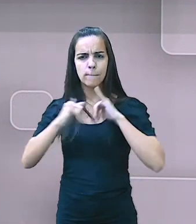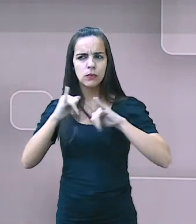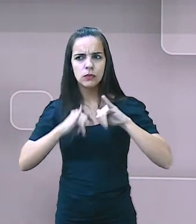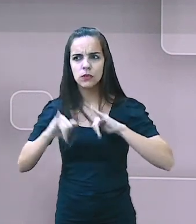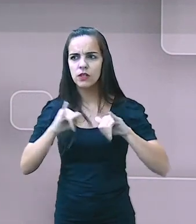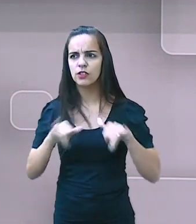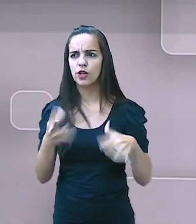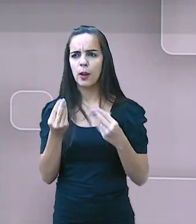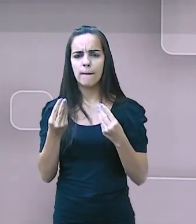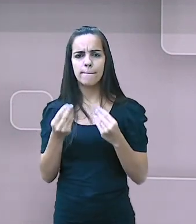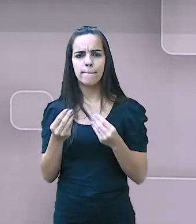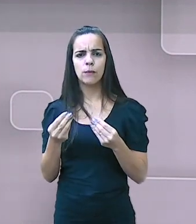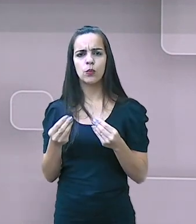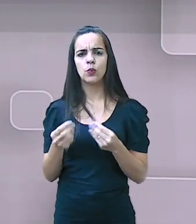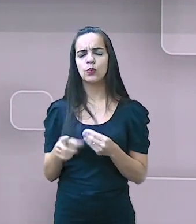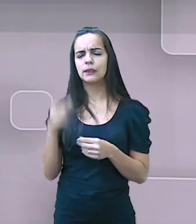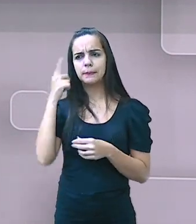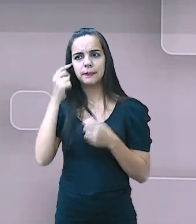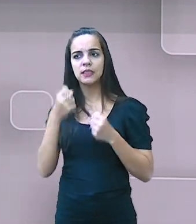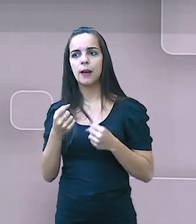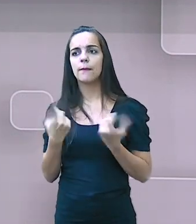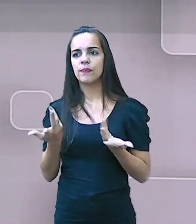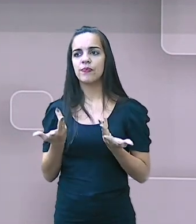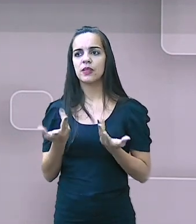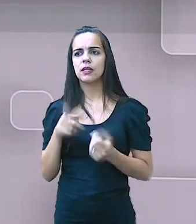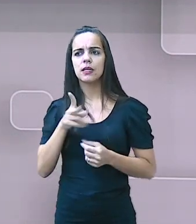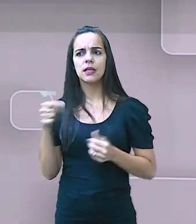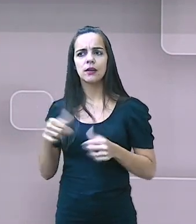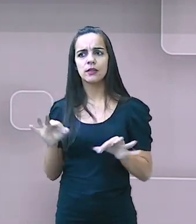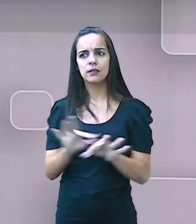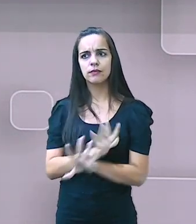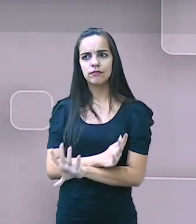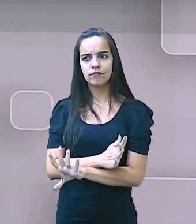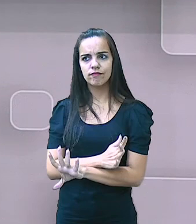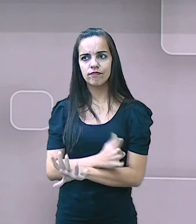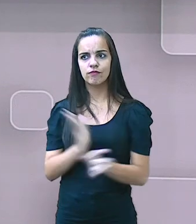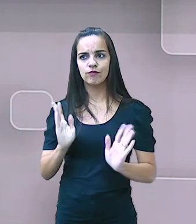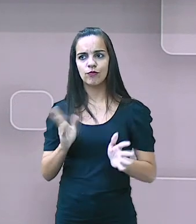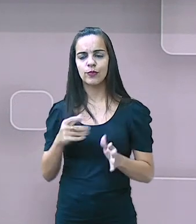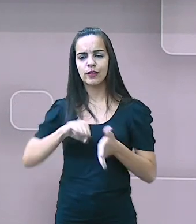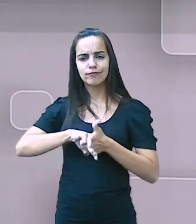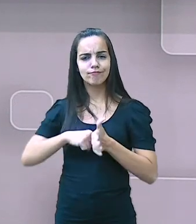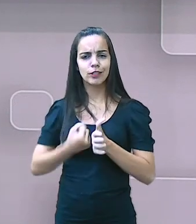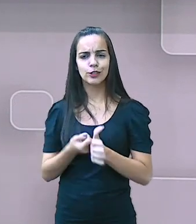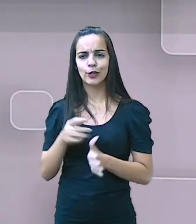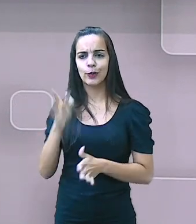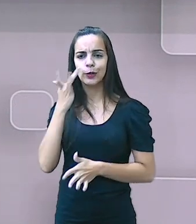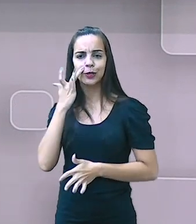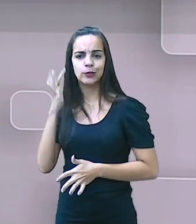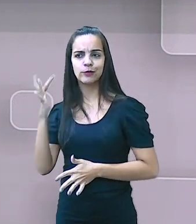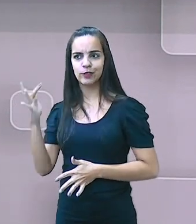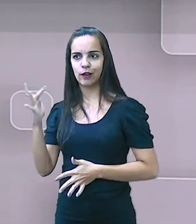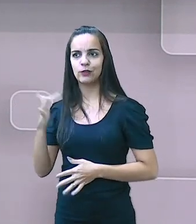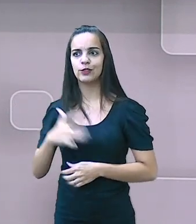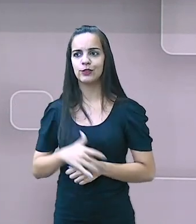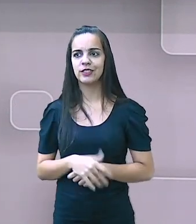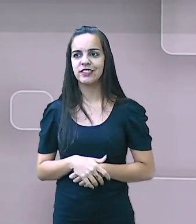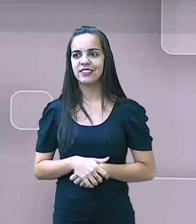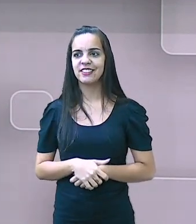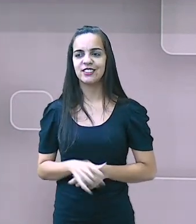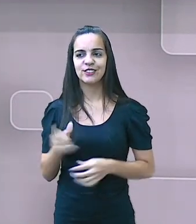muita aprendizagem, e é assim mesmo. Estamos terminando a semana com chave de ouro, né?